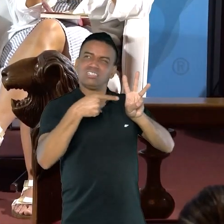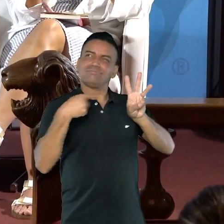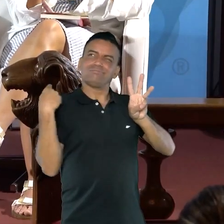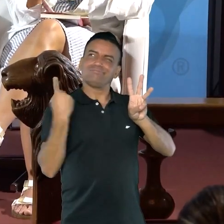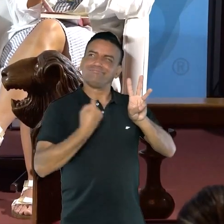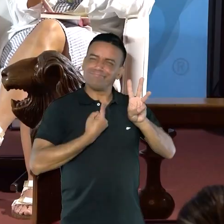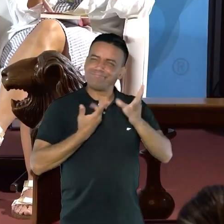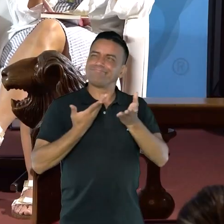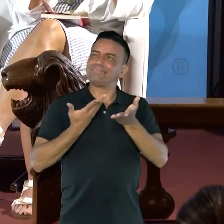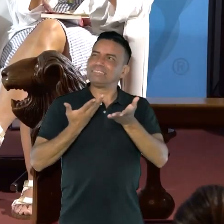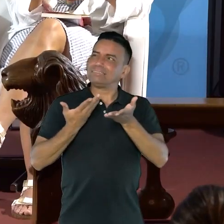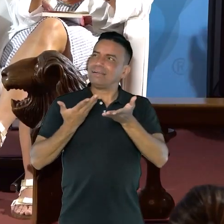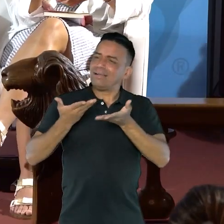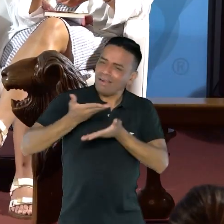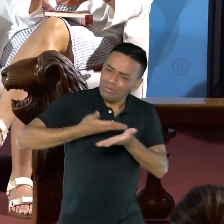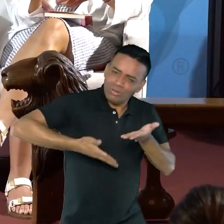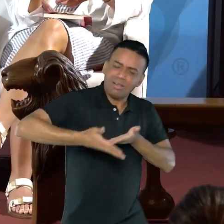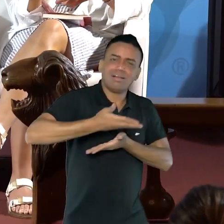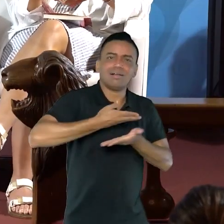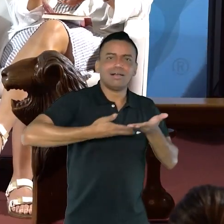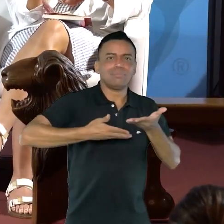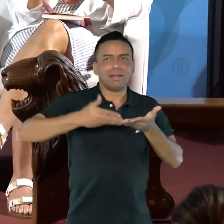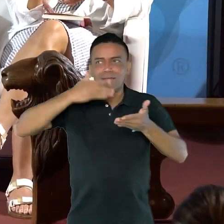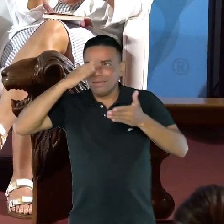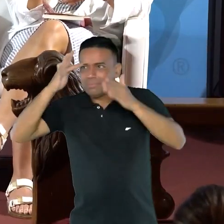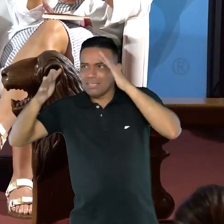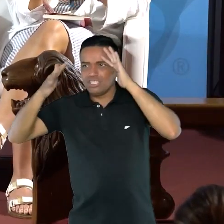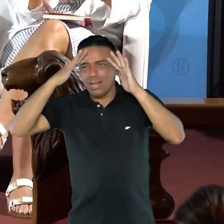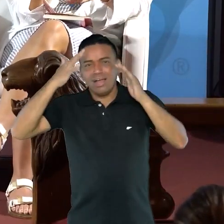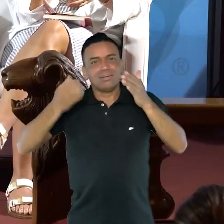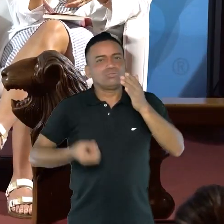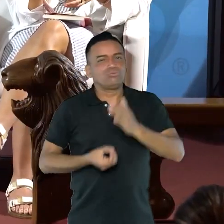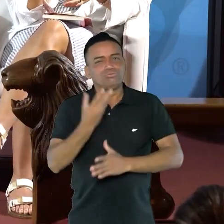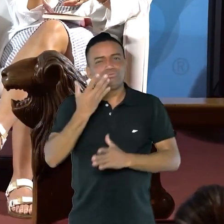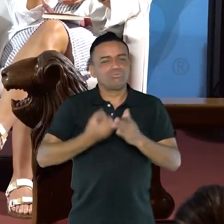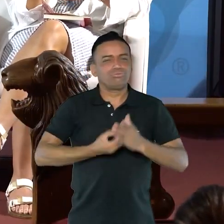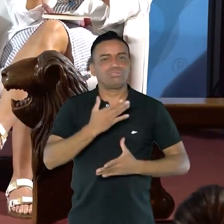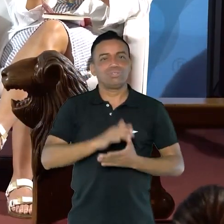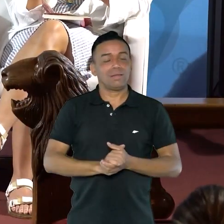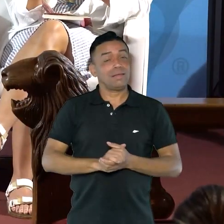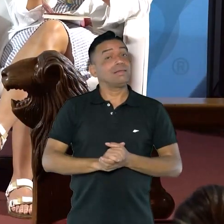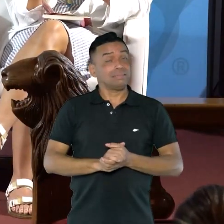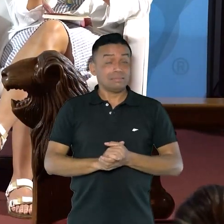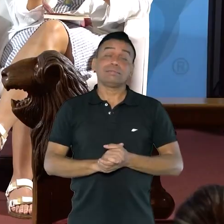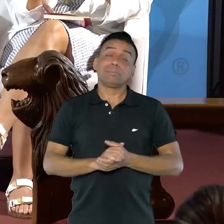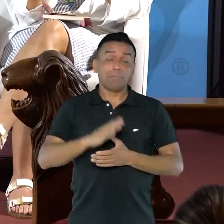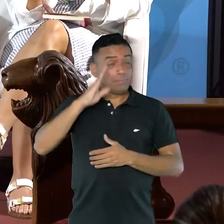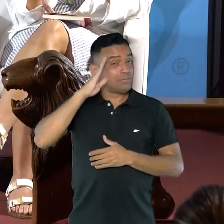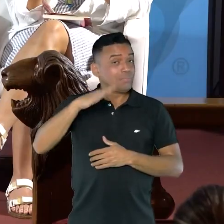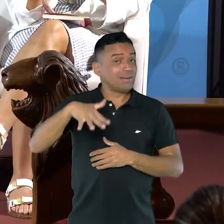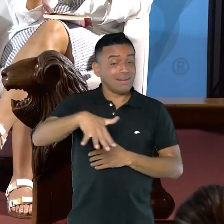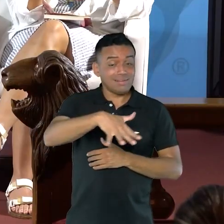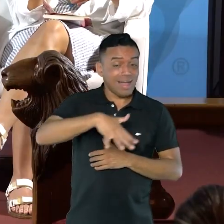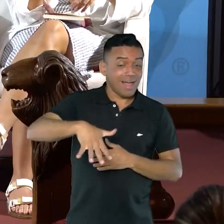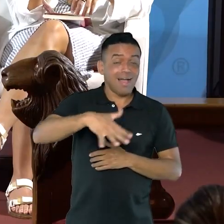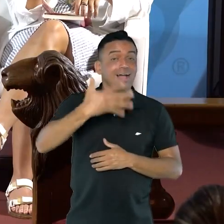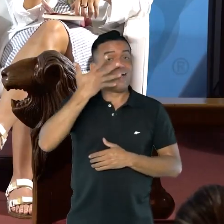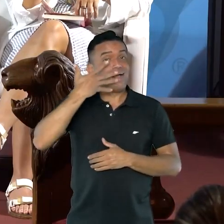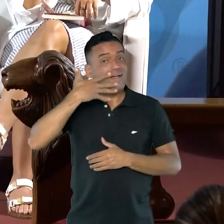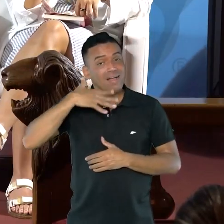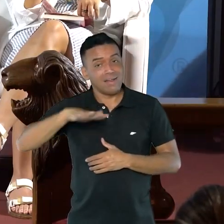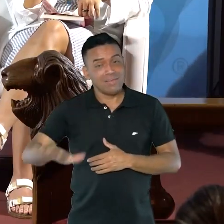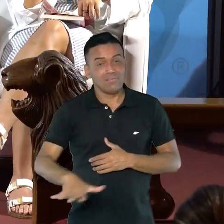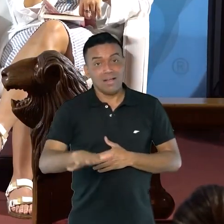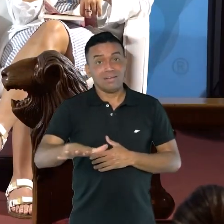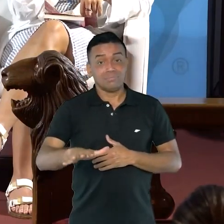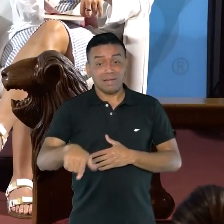contribuir para esses outros imaginários, inclusive pensando nas infâncias, né? Para que as crianças tenham outras